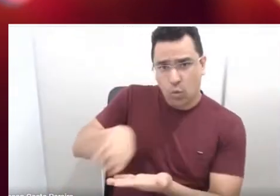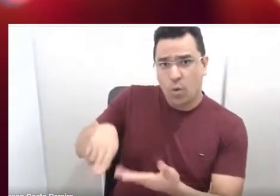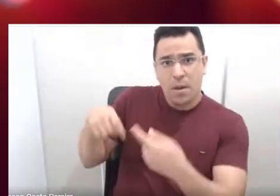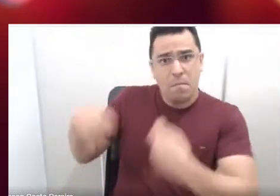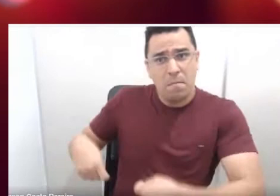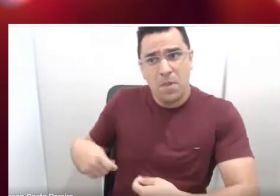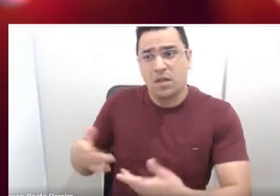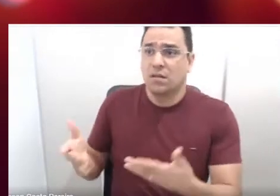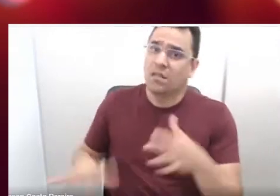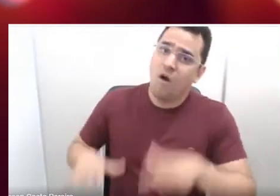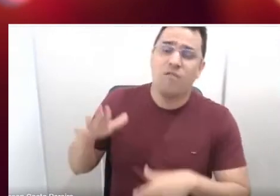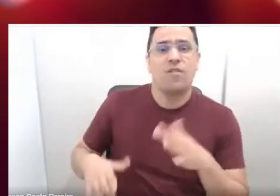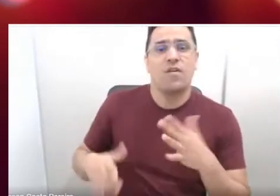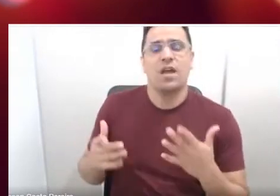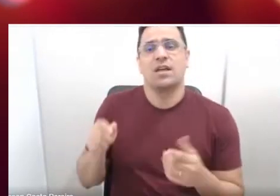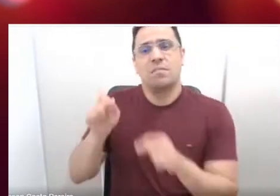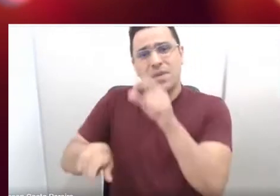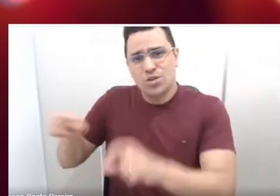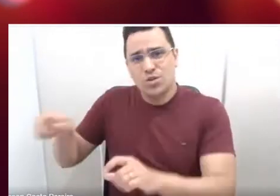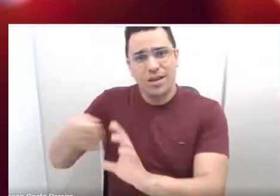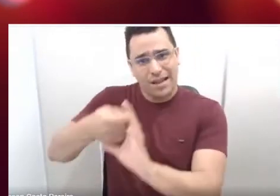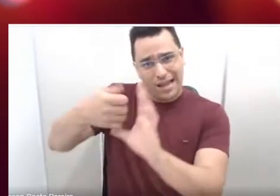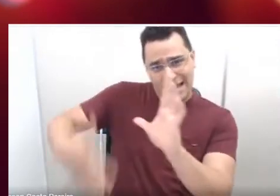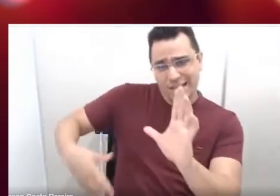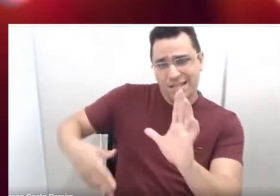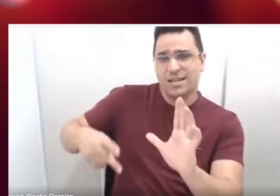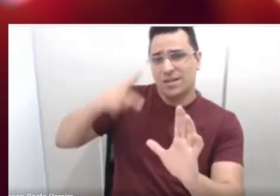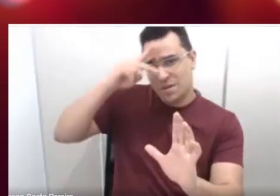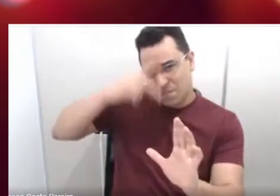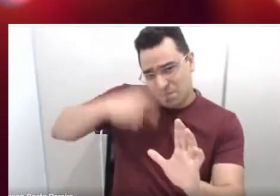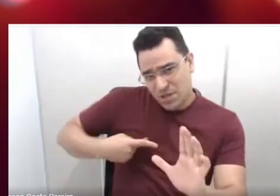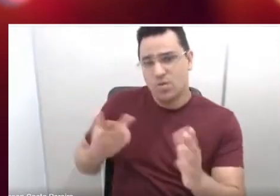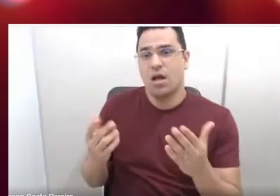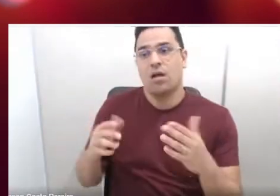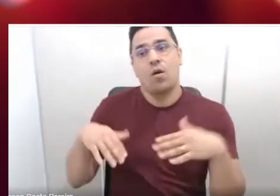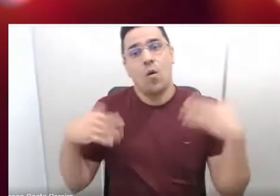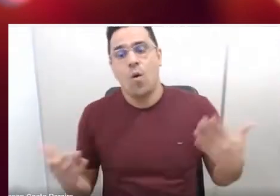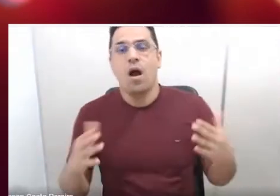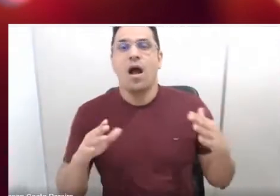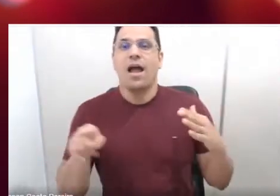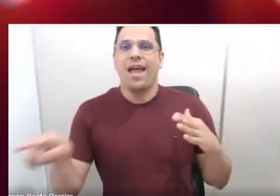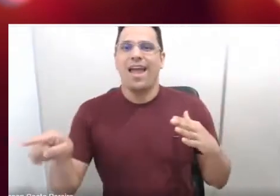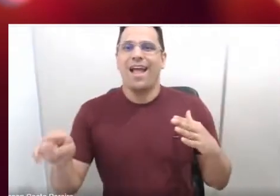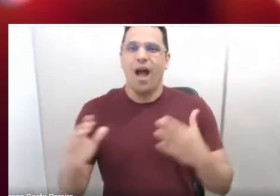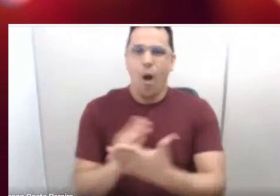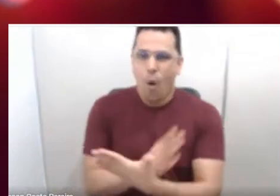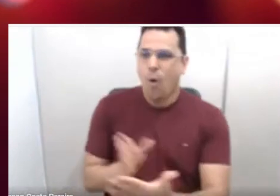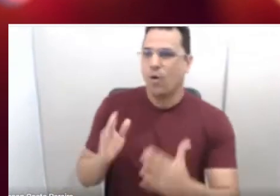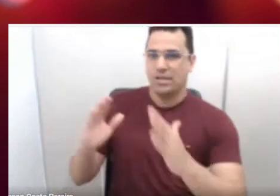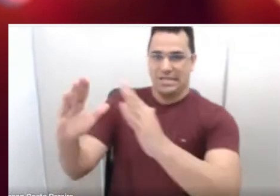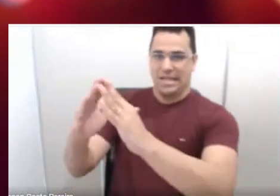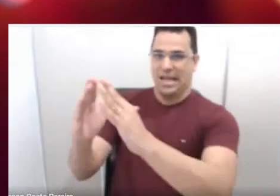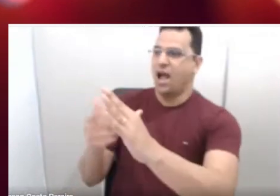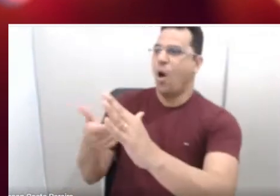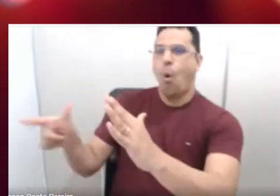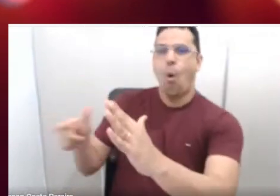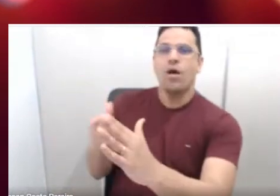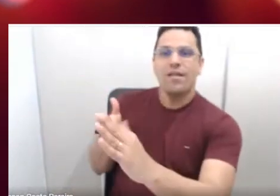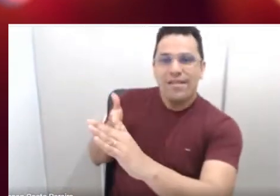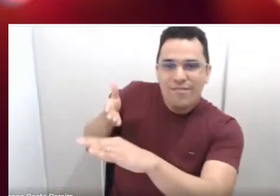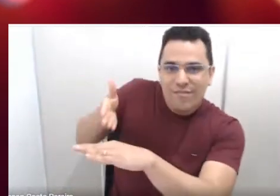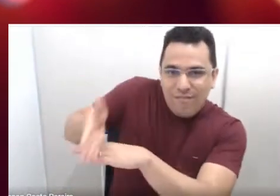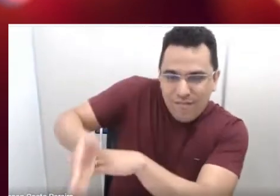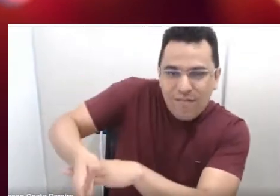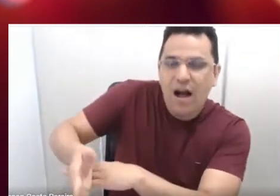de dinâmica de cada aluno. Tinha estudante que ia para casa de outros estudantes para conseguir assistir às aulas, né, para conseguir